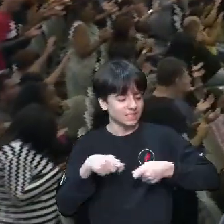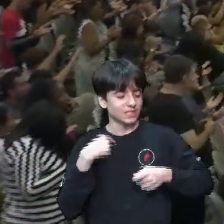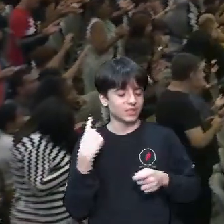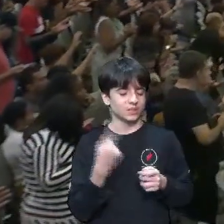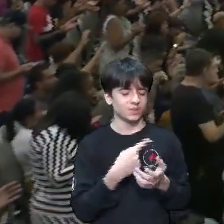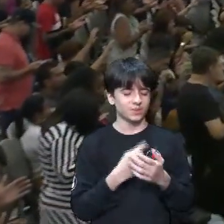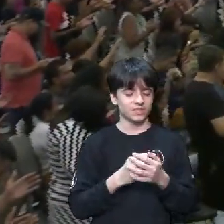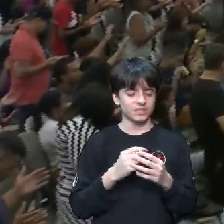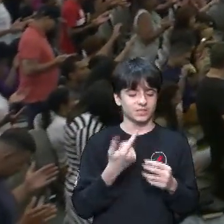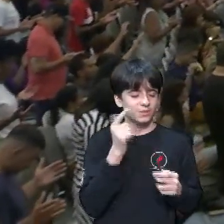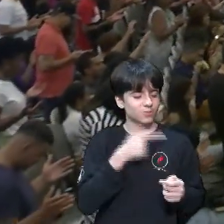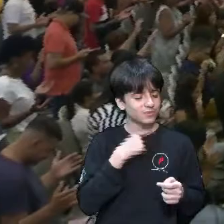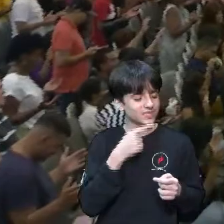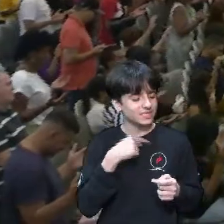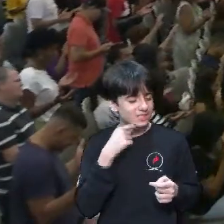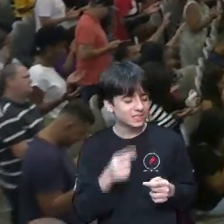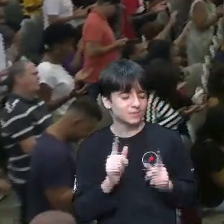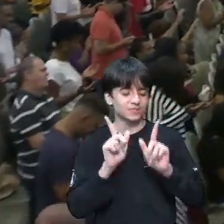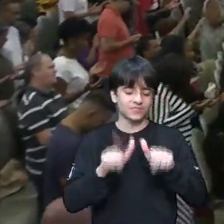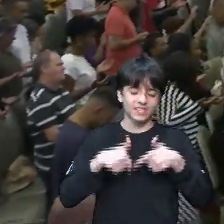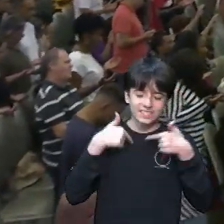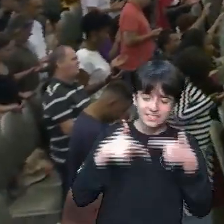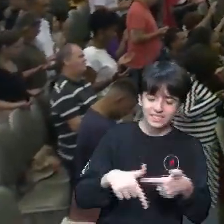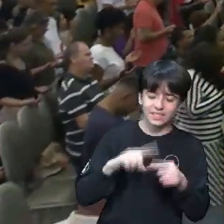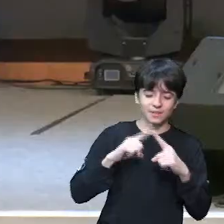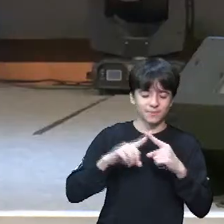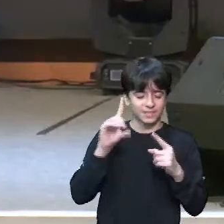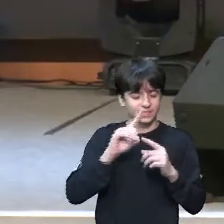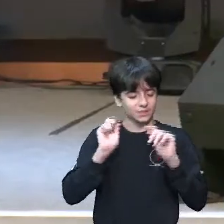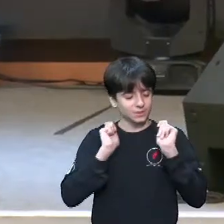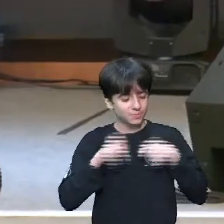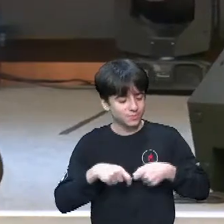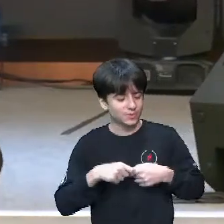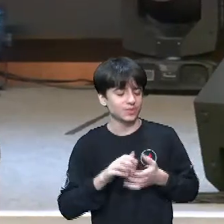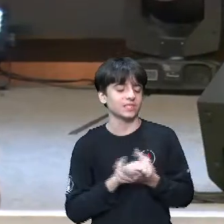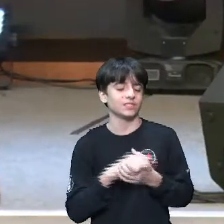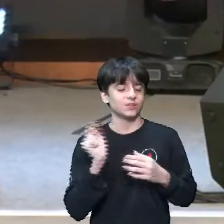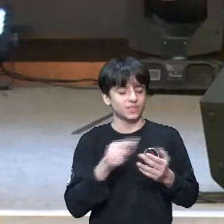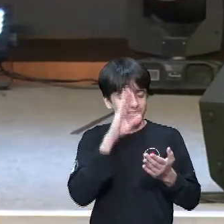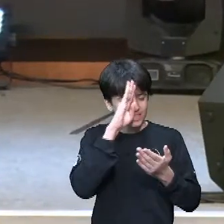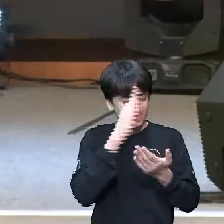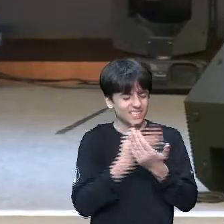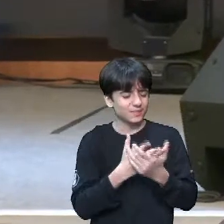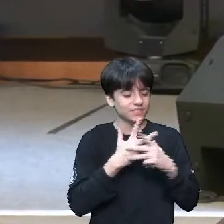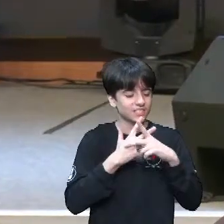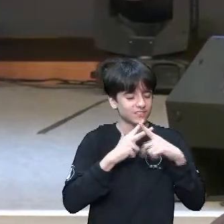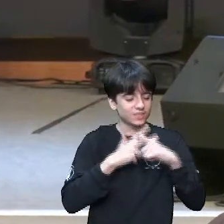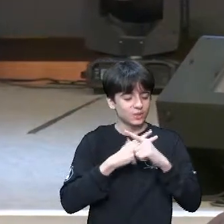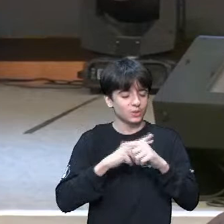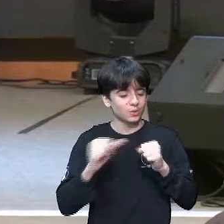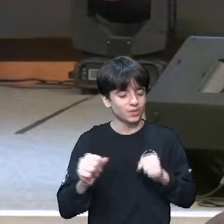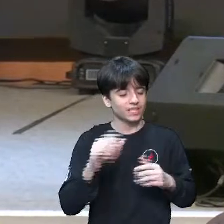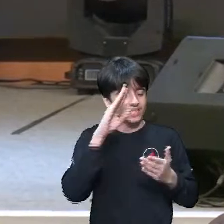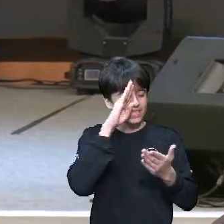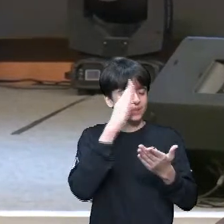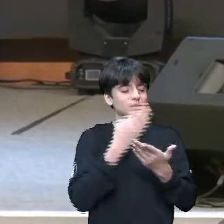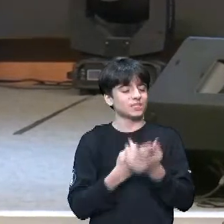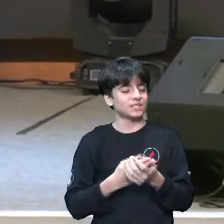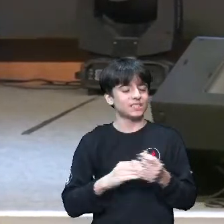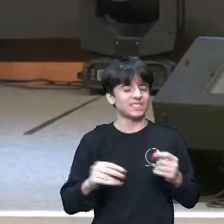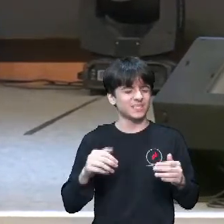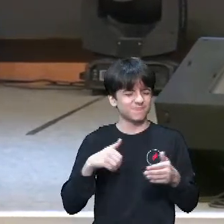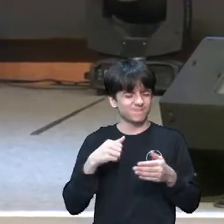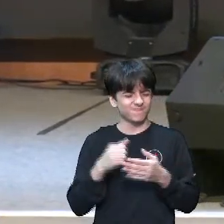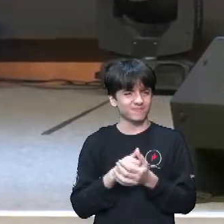alcançar, mas Tu, Senhor, pode fazer pelo Teu povo, e nós cremos na vitória, Senhor, cremos, Senhor, que muito em